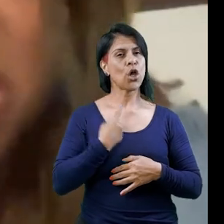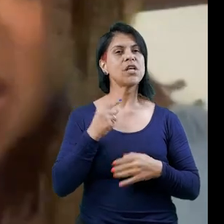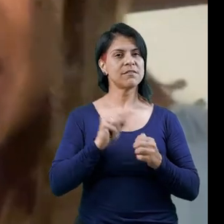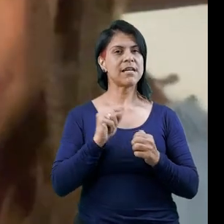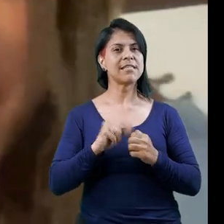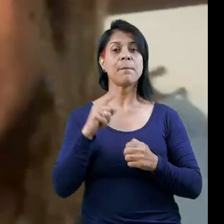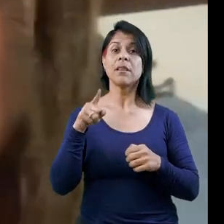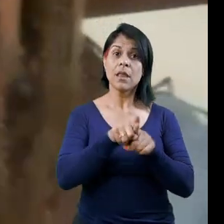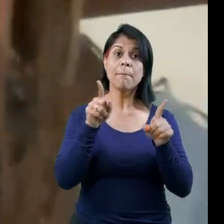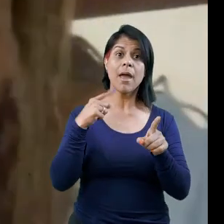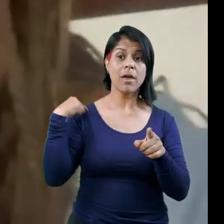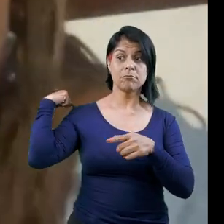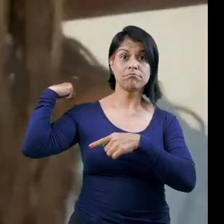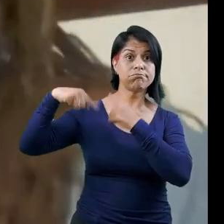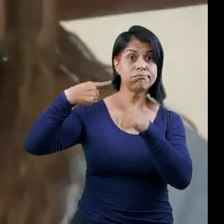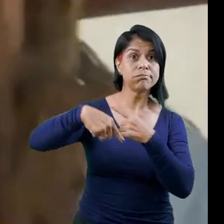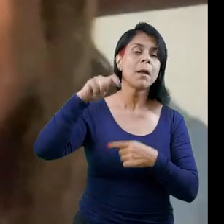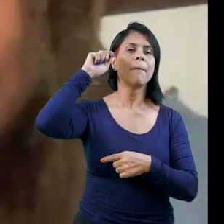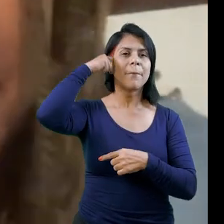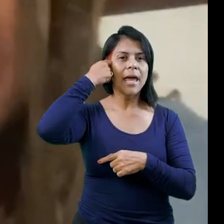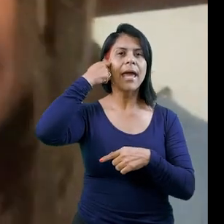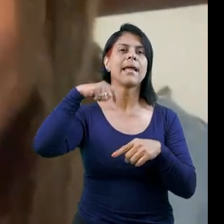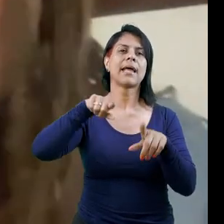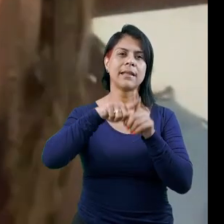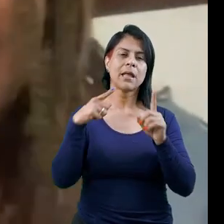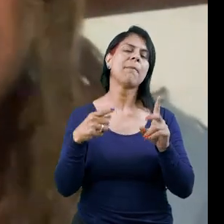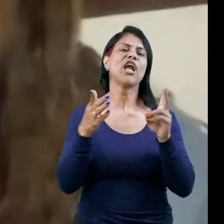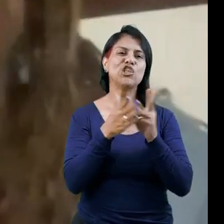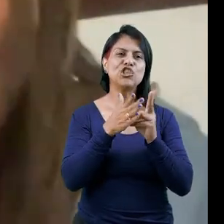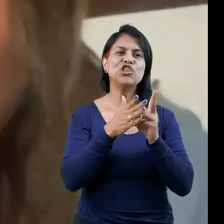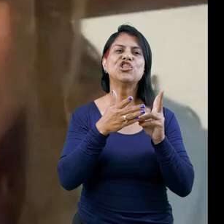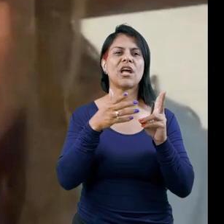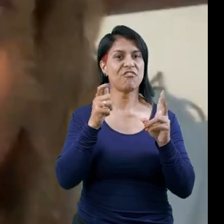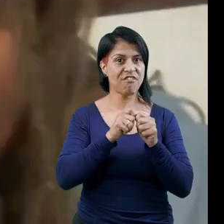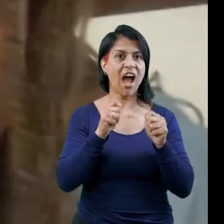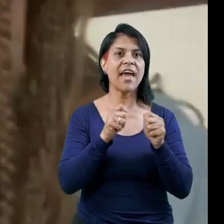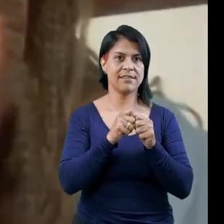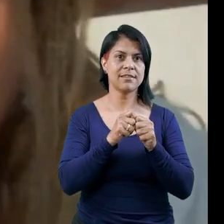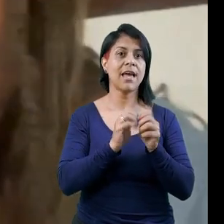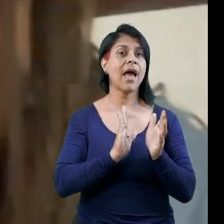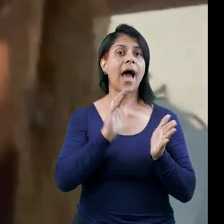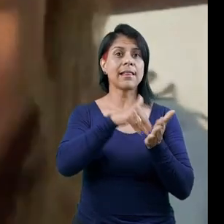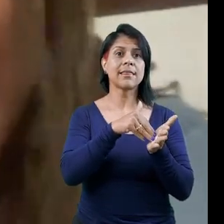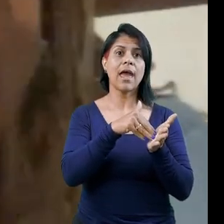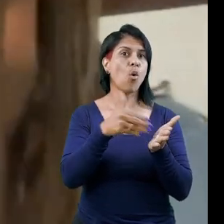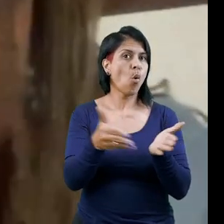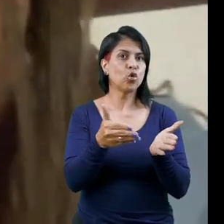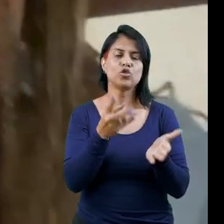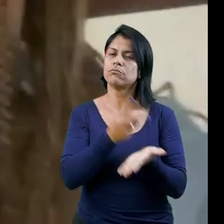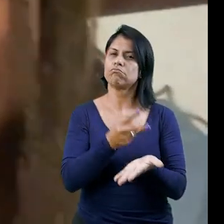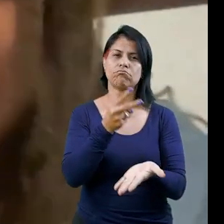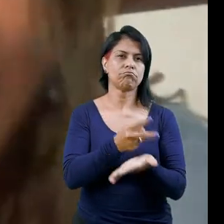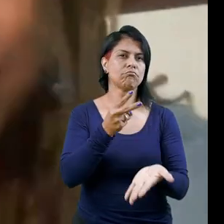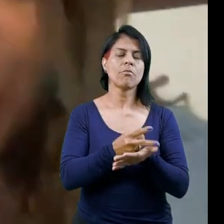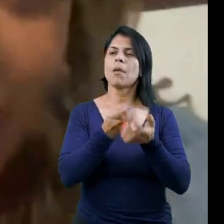nossa ancestralidade preta e indígena, a nossa ancestralidade preta e originária faz desde sempre. É semear esse